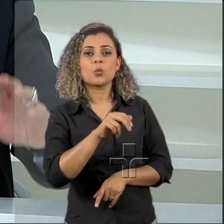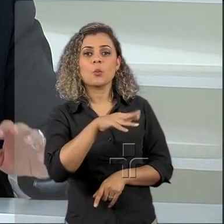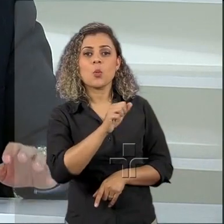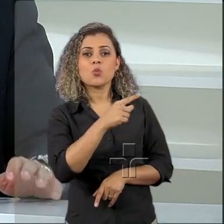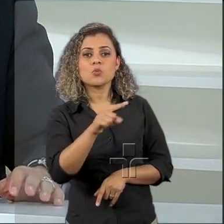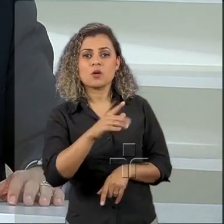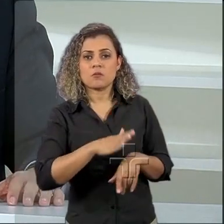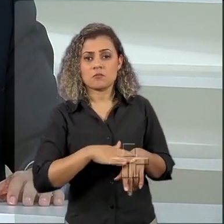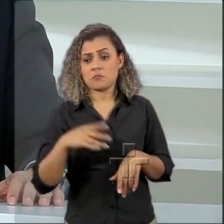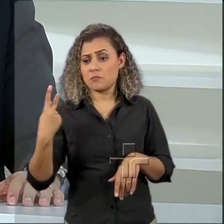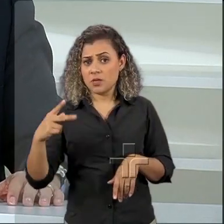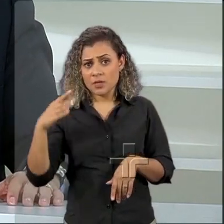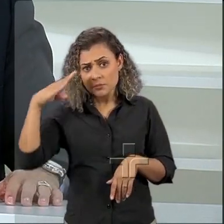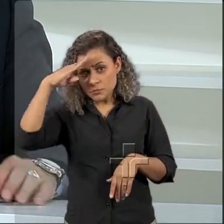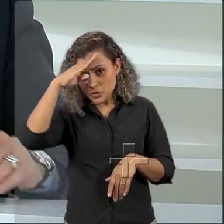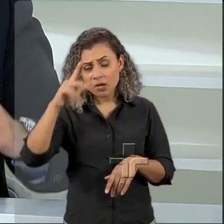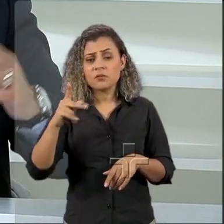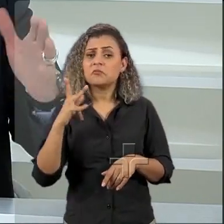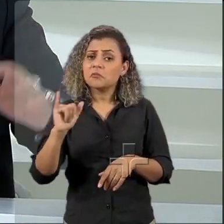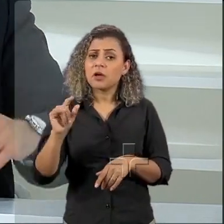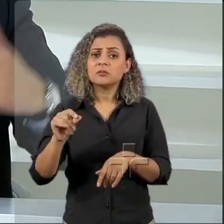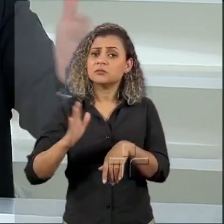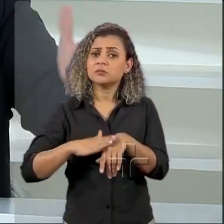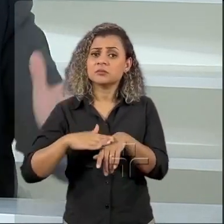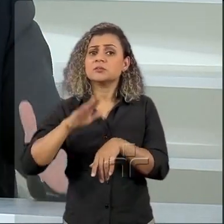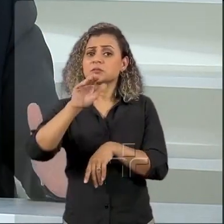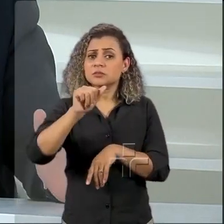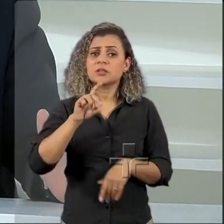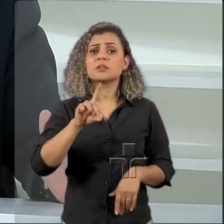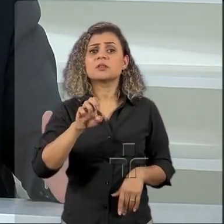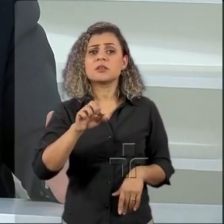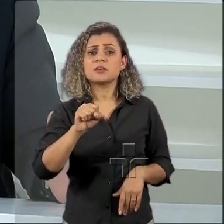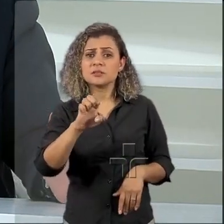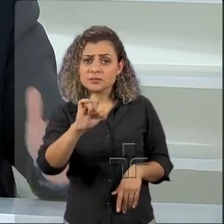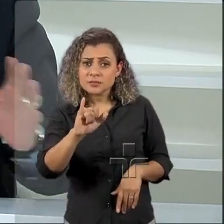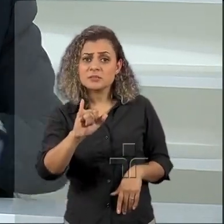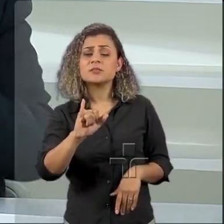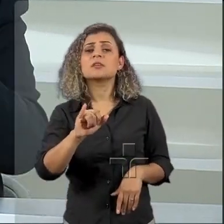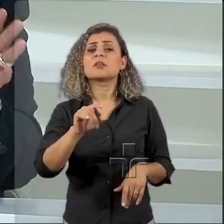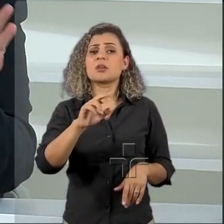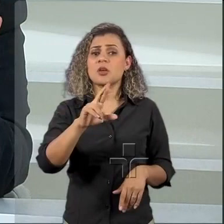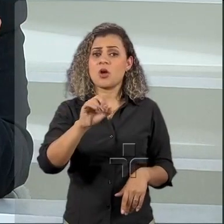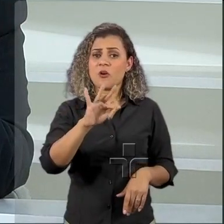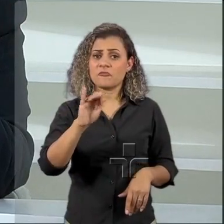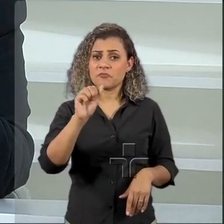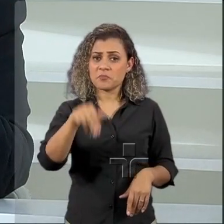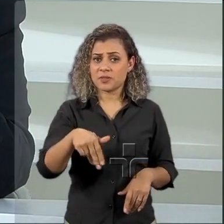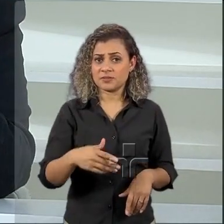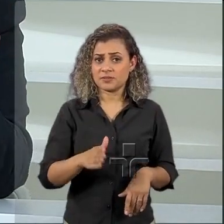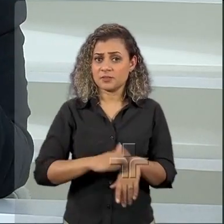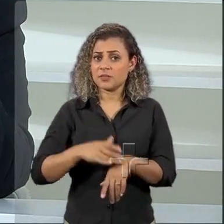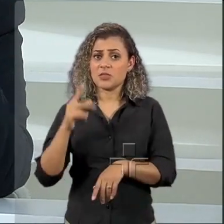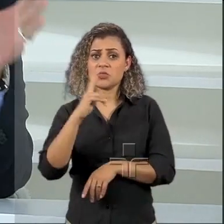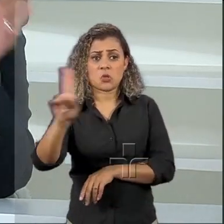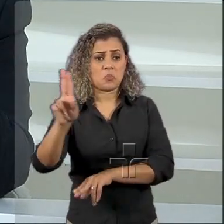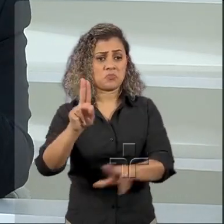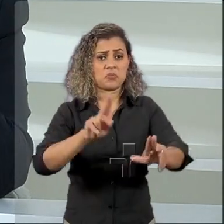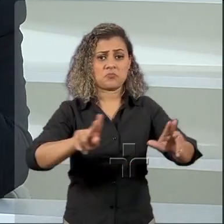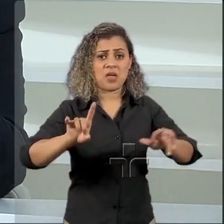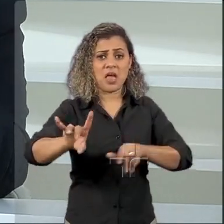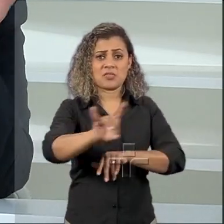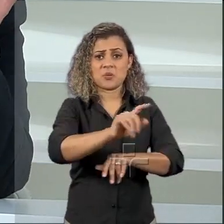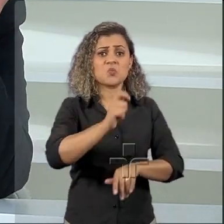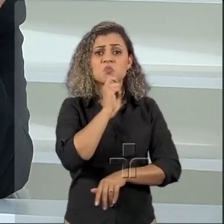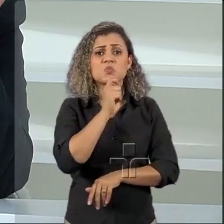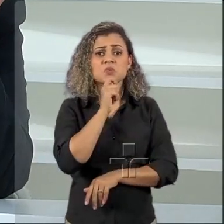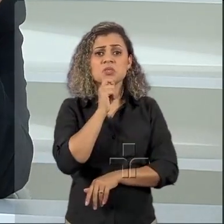ter que chamar a Gleisi Hoffmann de Deise Hoffmann. Sim. Ele vai ter que mostrar que não tem. Antônio Inácio. Não